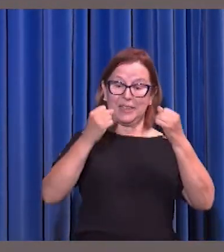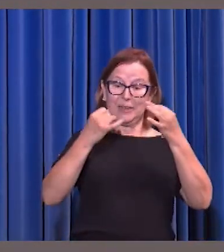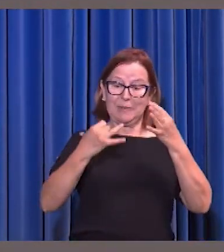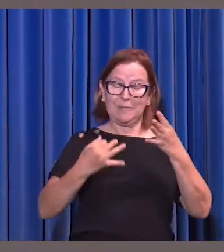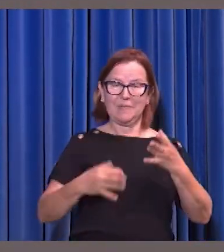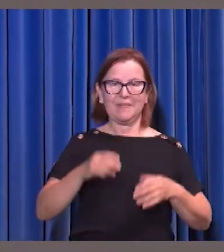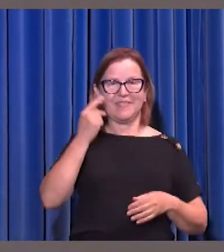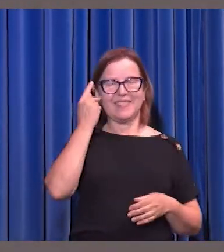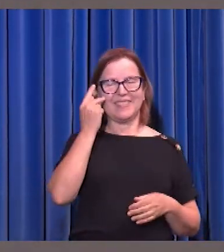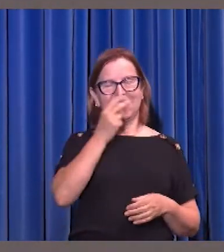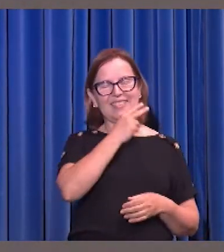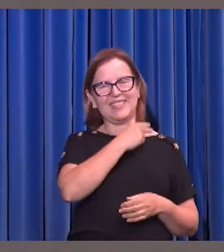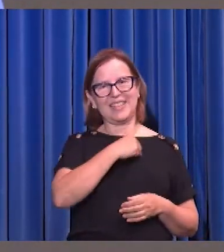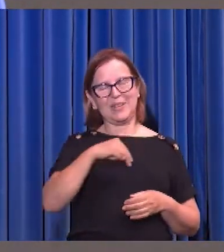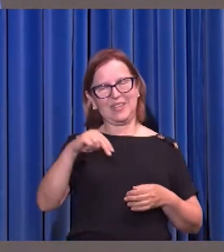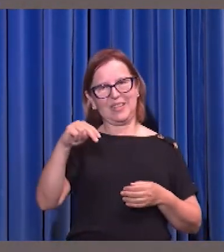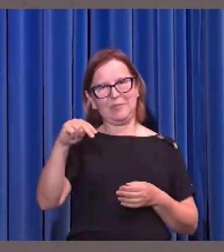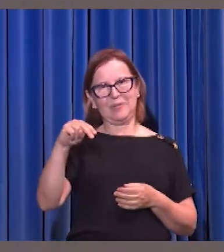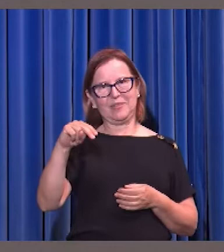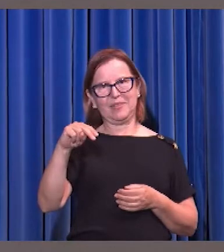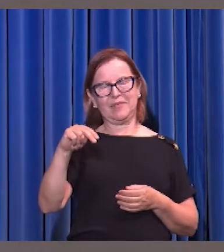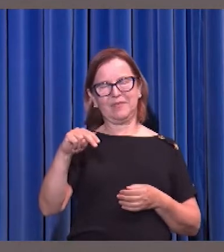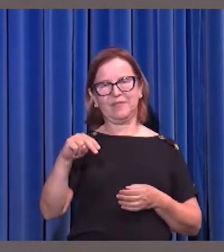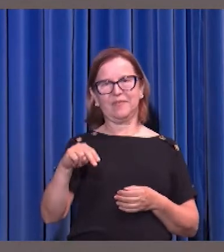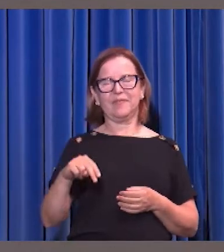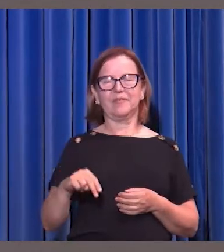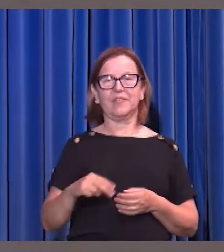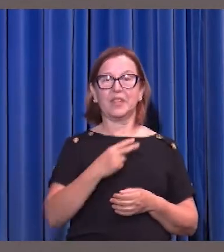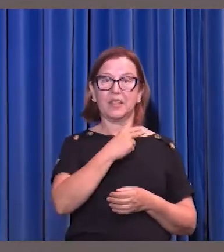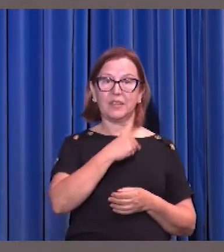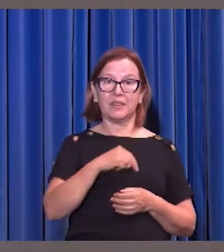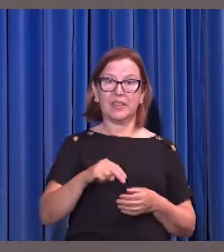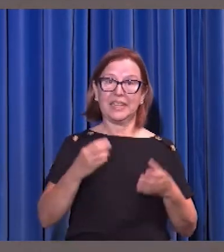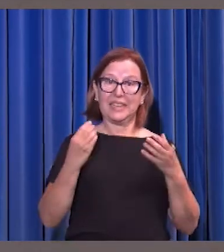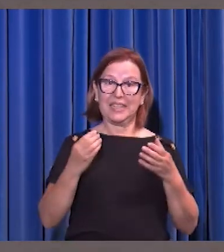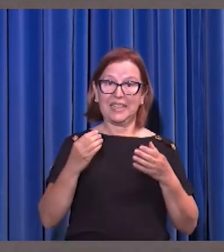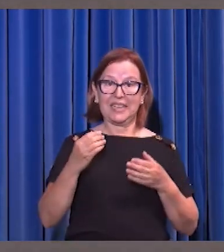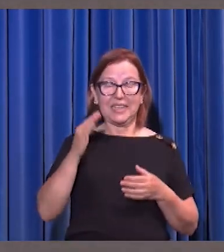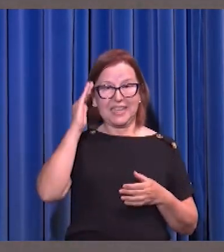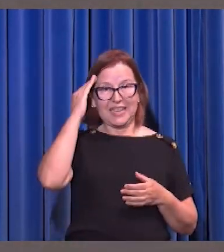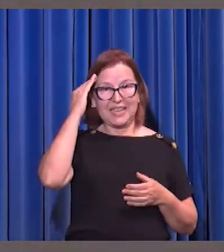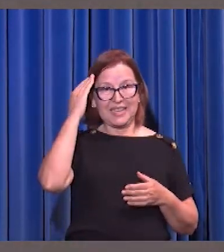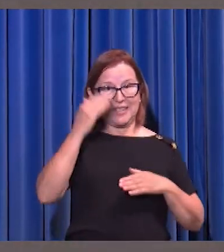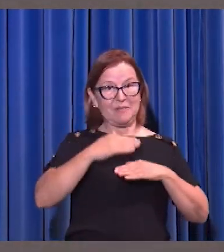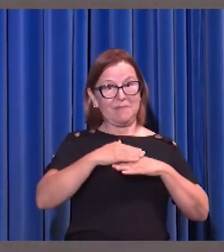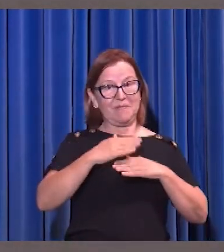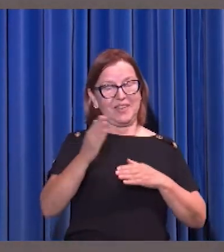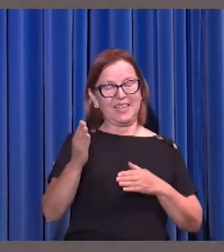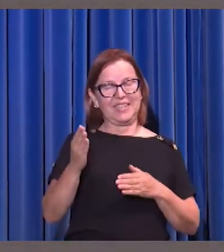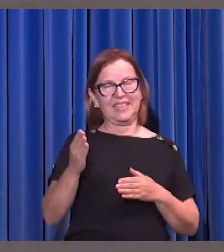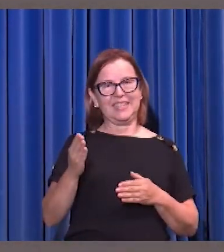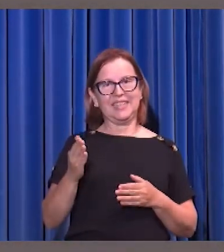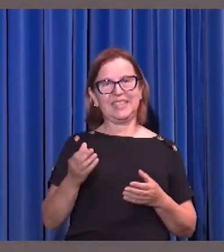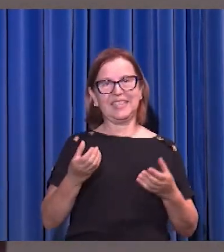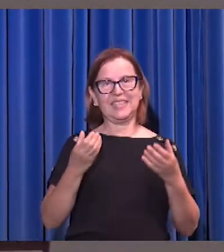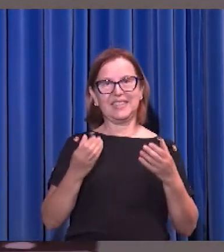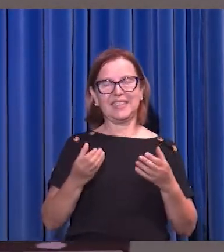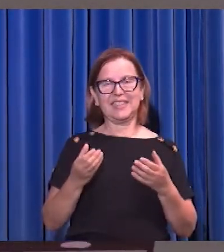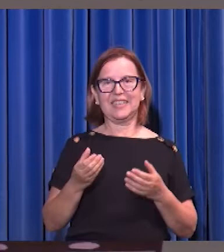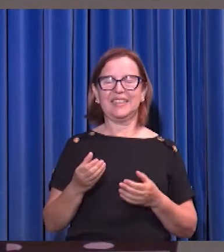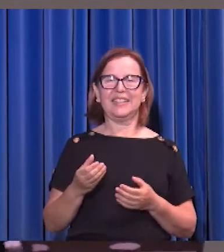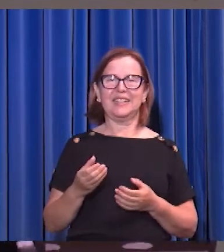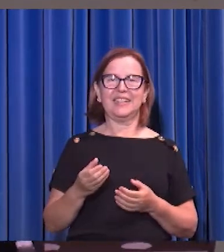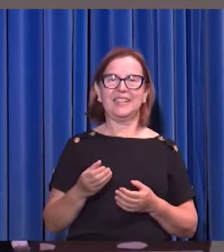Nicodemos. Nicodemos quis entender um pouco mais. Nicodemos queria ter um pouquinho mais